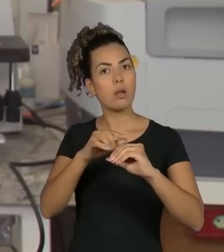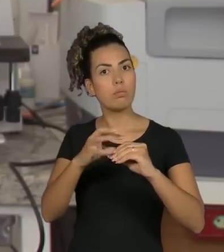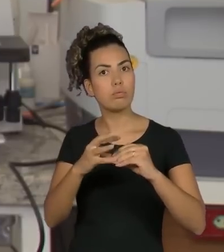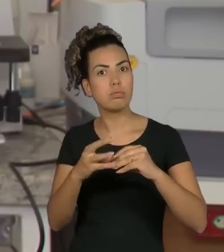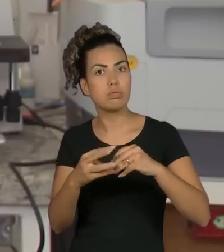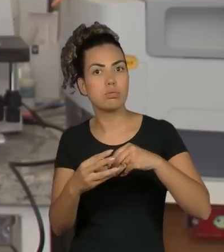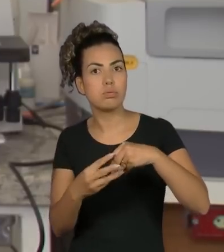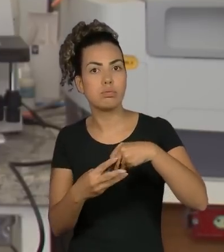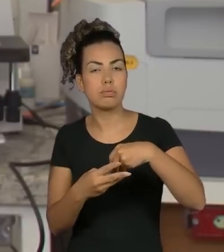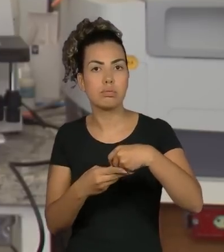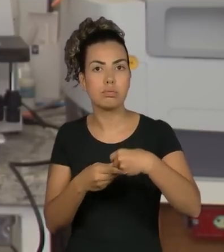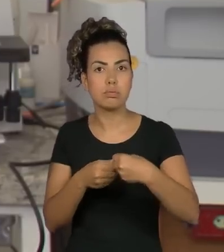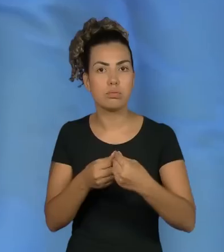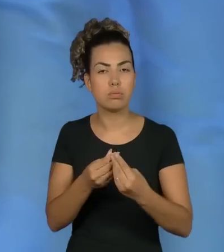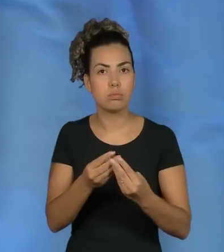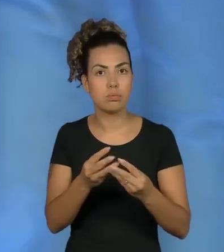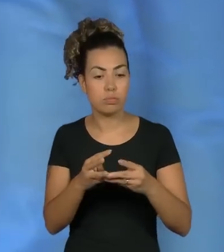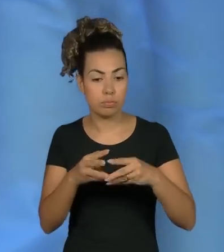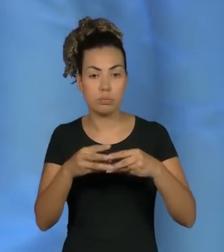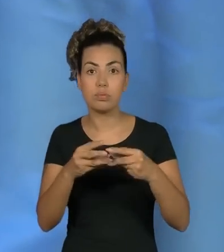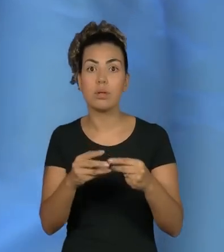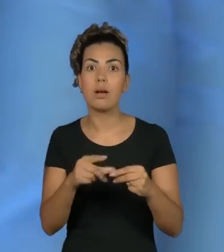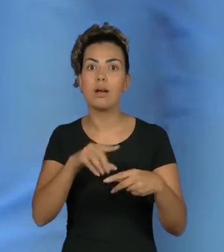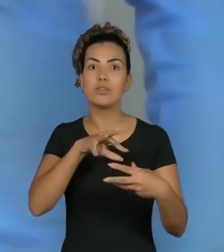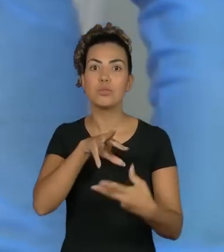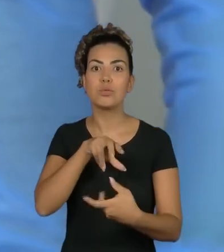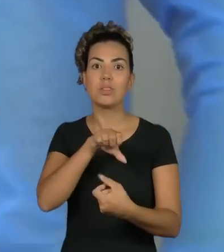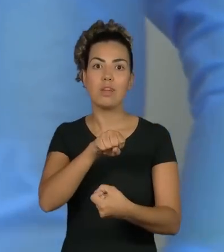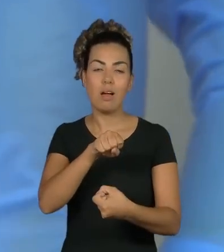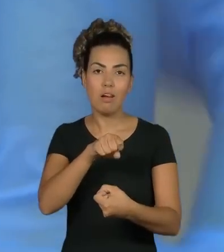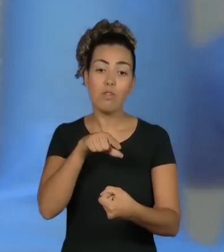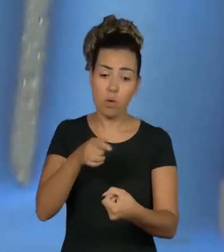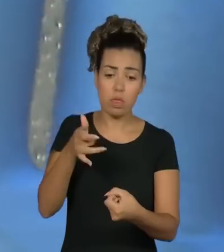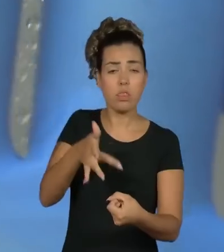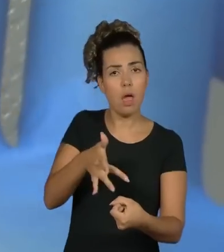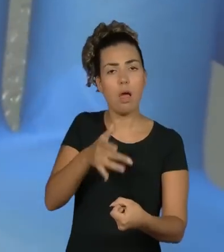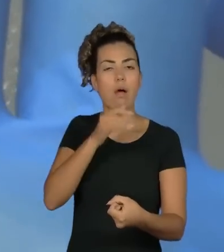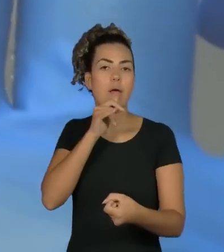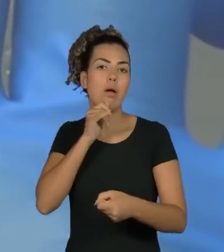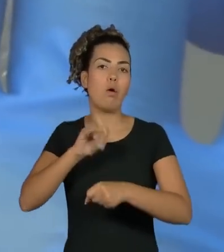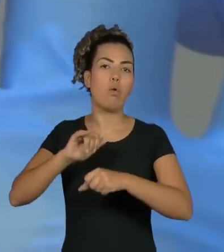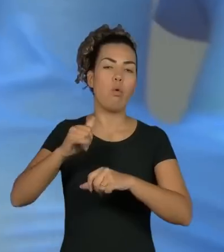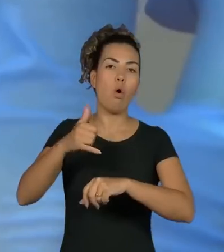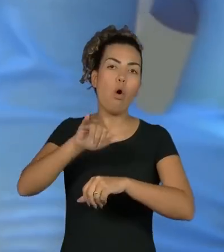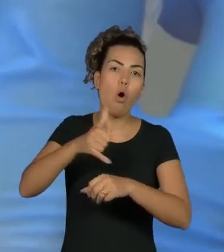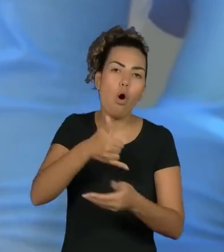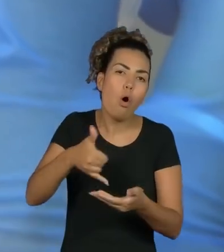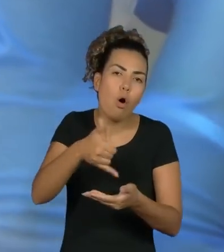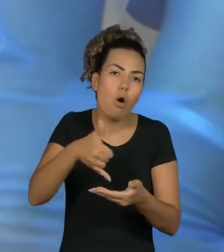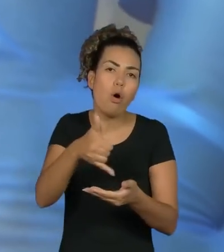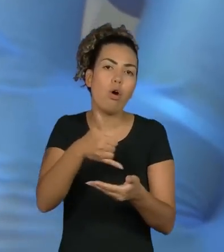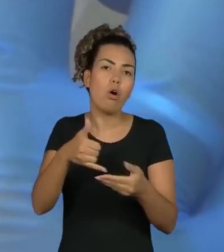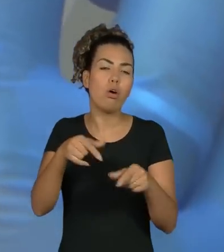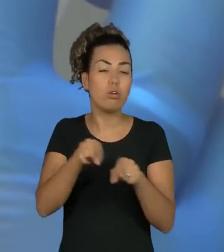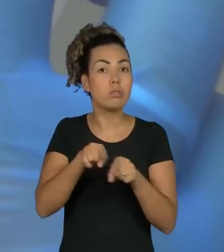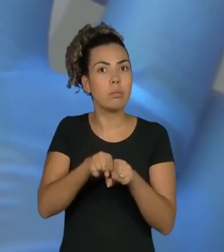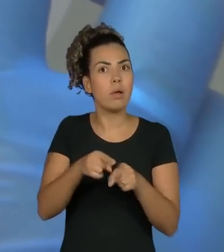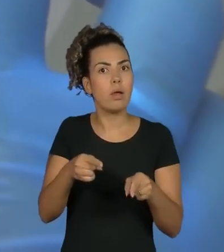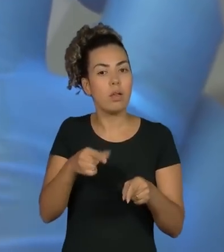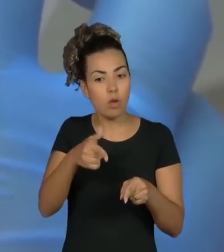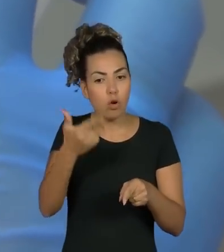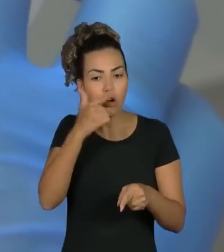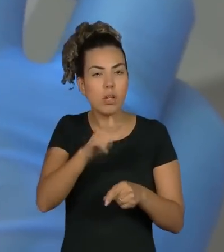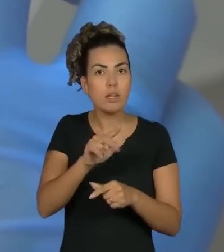esses bioplásticos, tal qual a gente acumula gordura como uma fonte de reserva futura. Tá? Só que